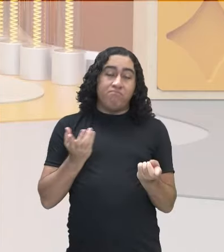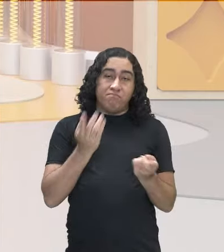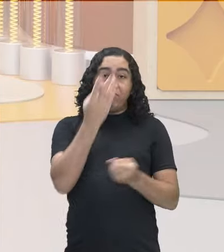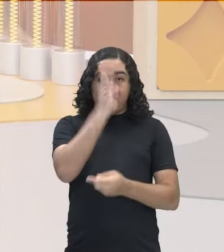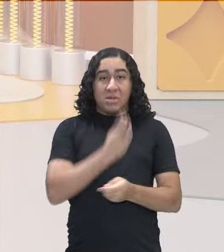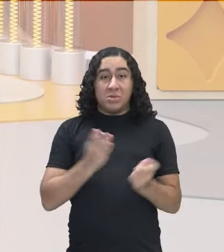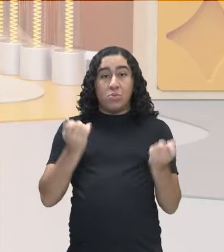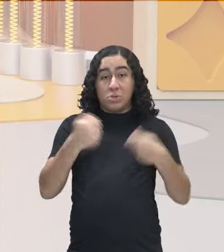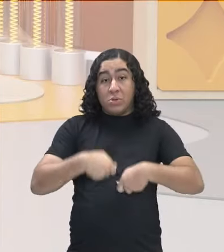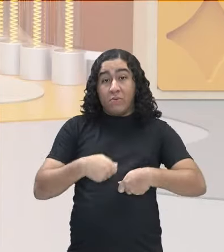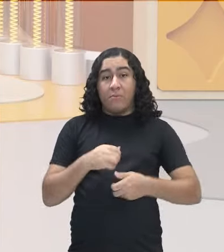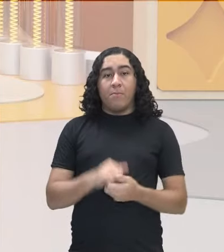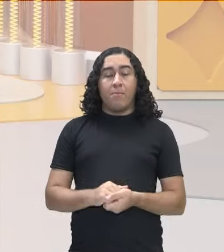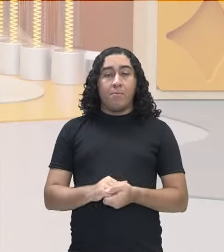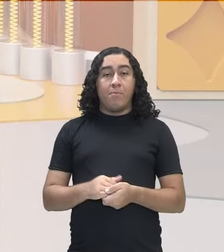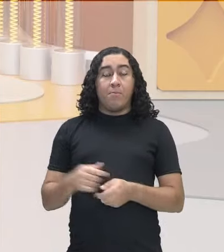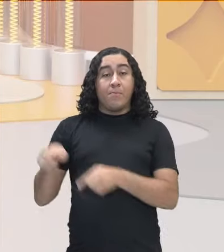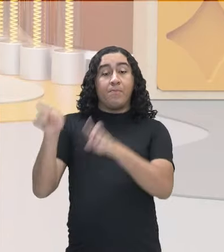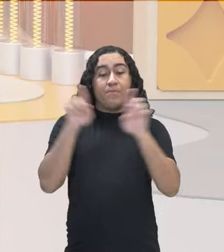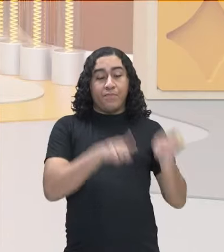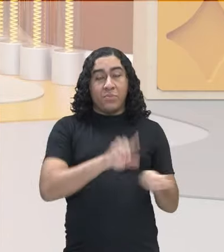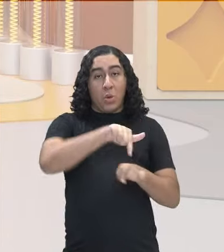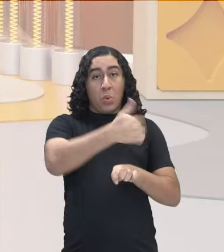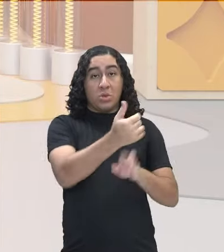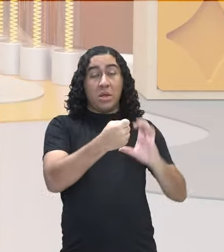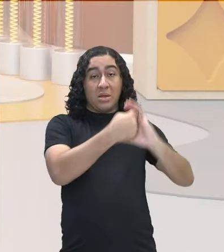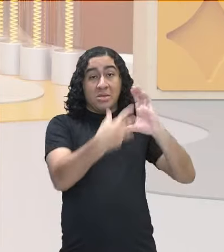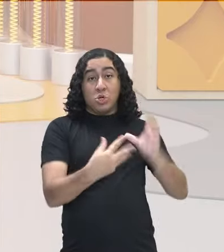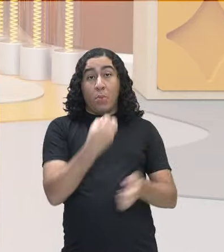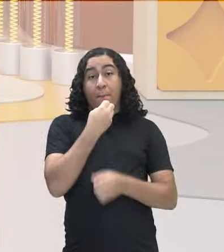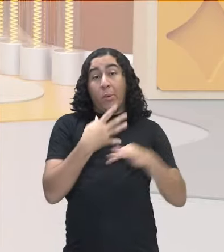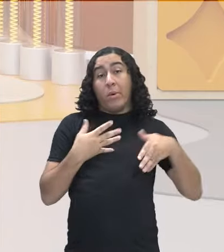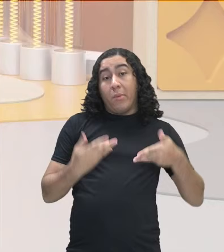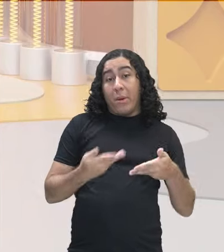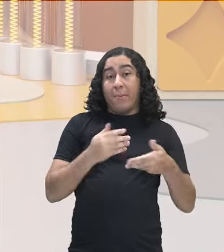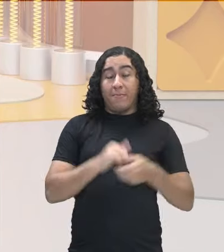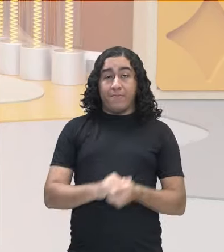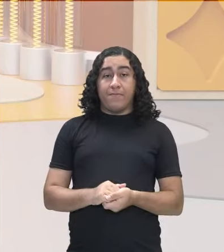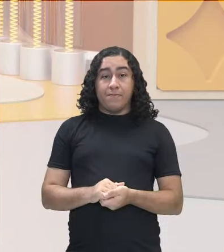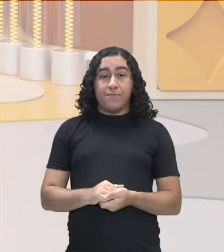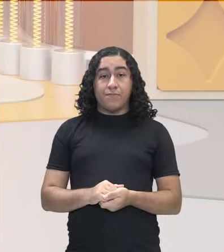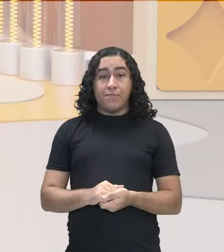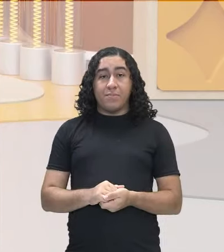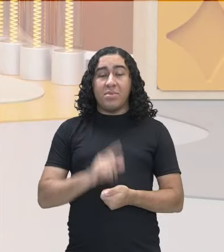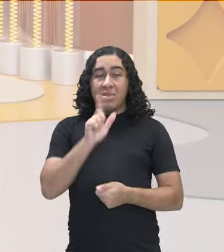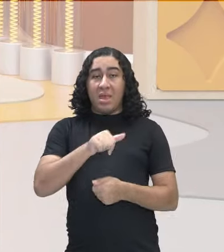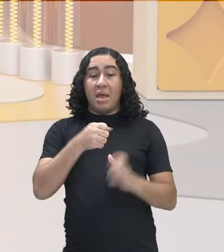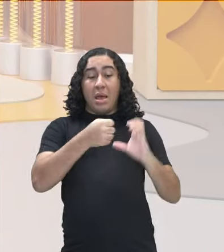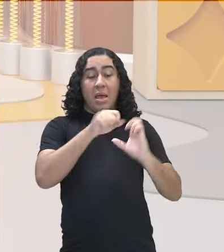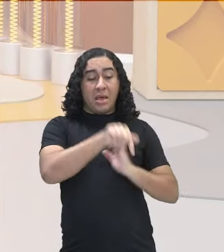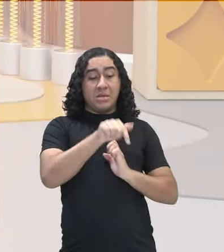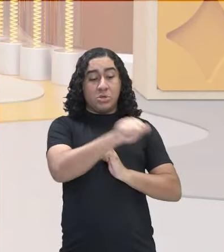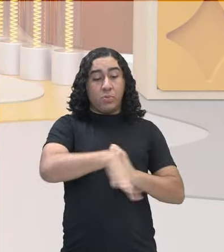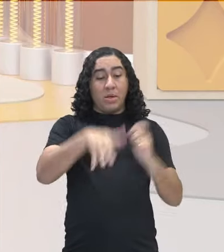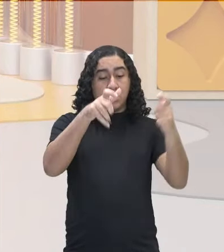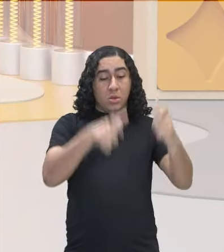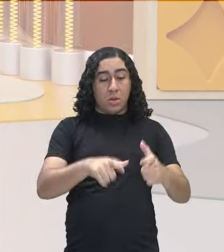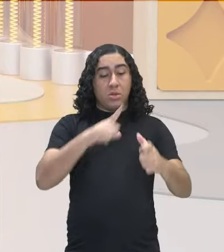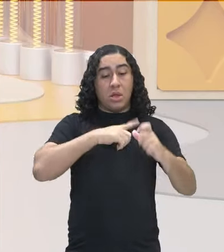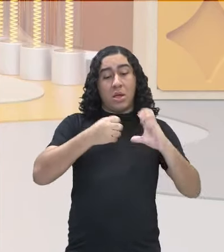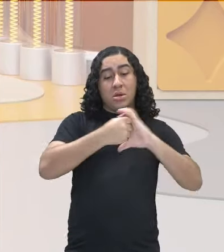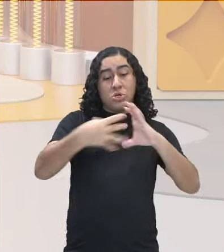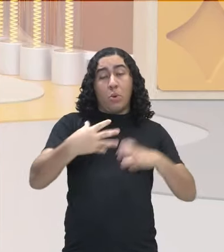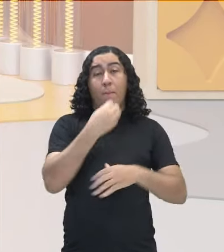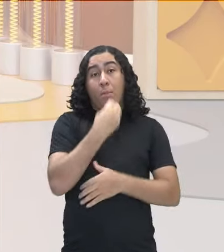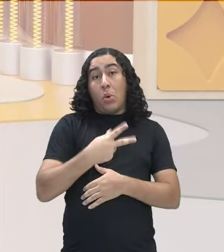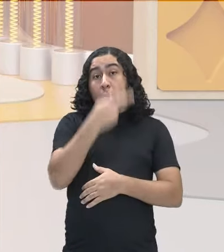certo e aí a gente tem os fatores atrativos que eu falei para vocês Quais são esses fatores atrativos são aqueles lugares que tem muitos fatores que vão atrair essas